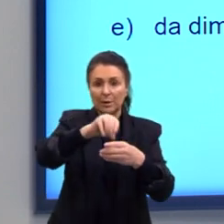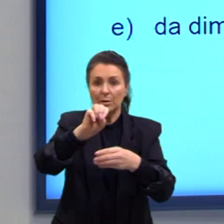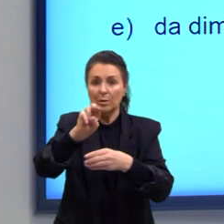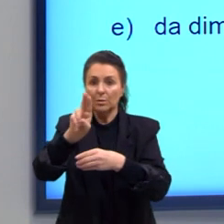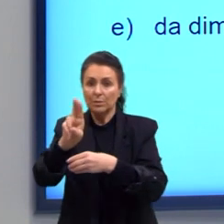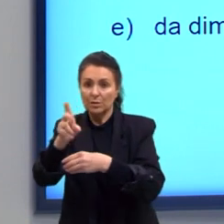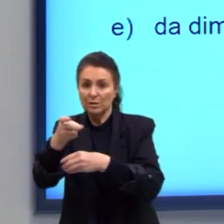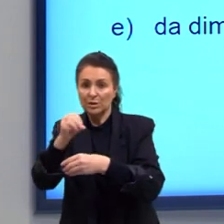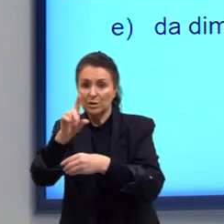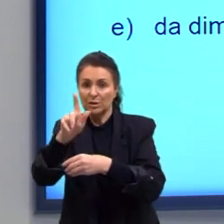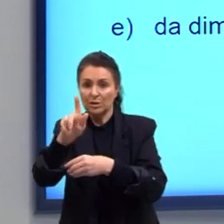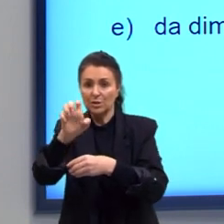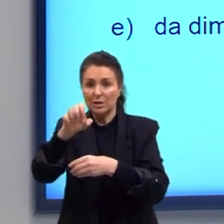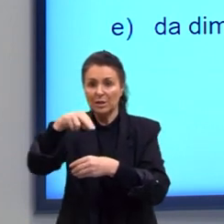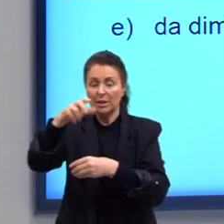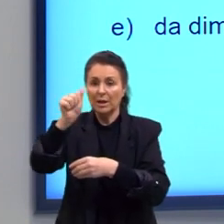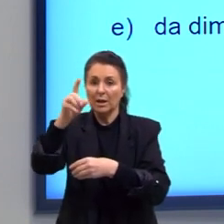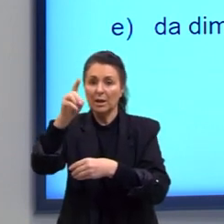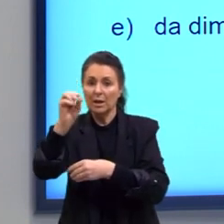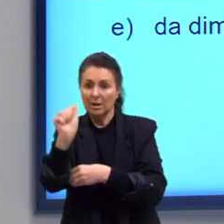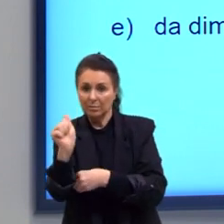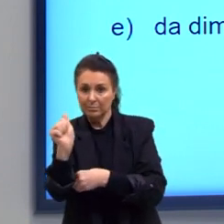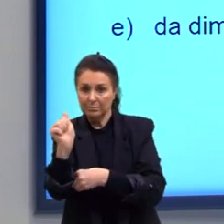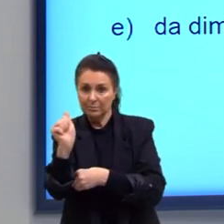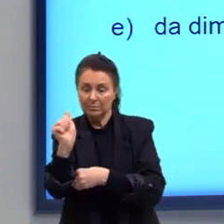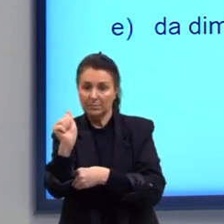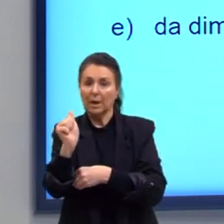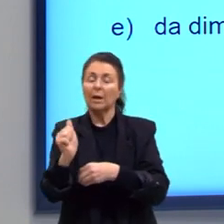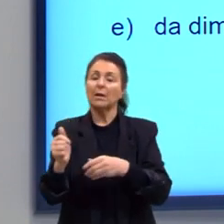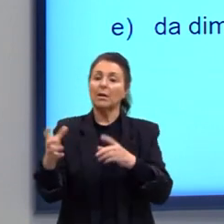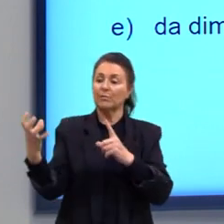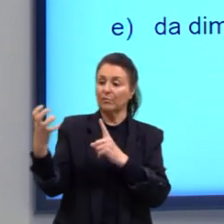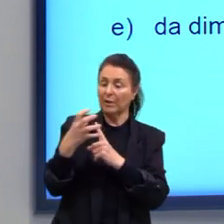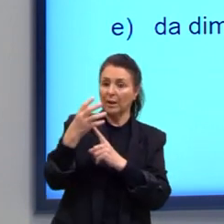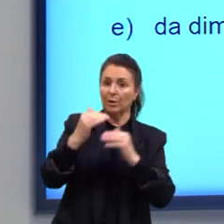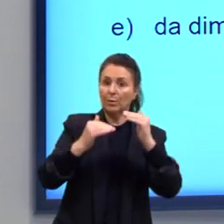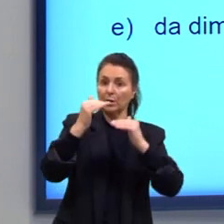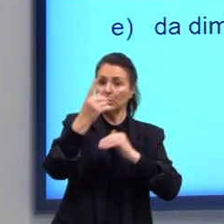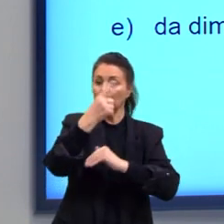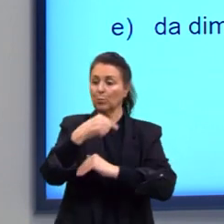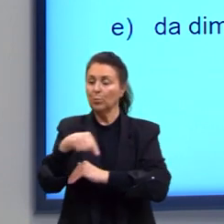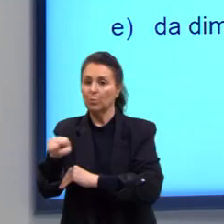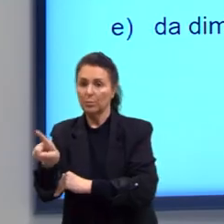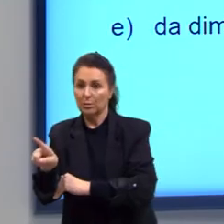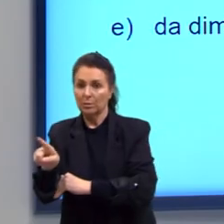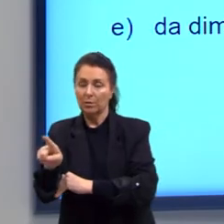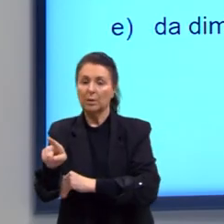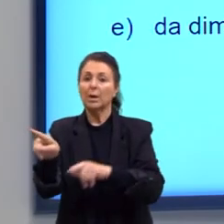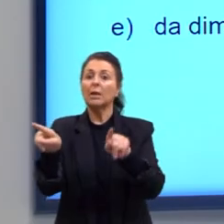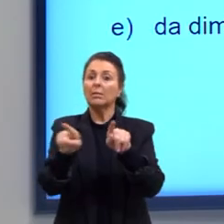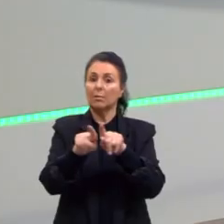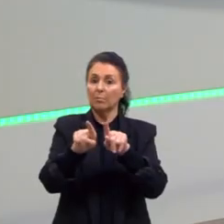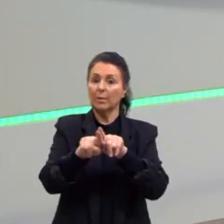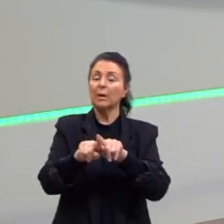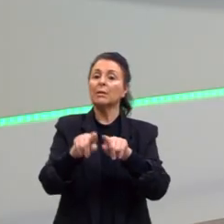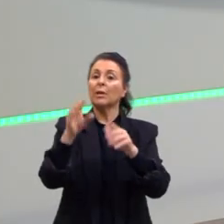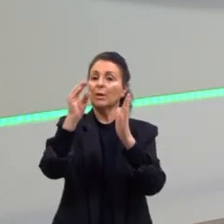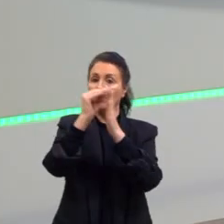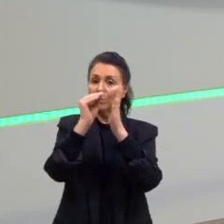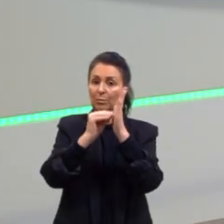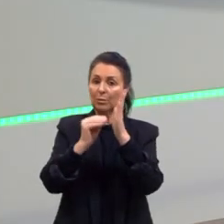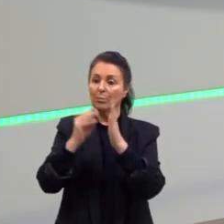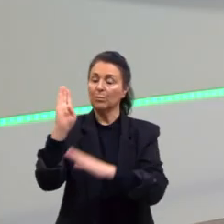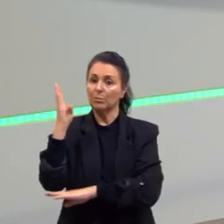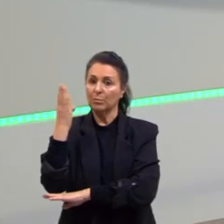é o interessante nessa história o equilíbrio do outro lado essa questão se a gente olhar fala também da biologia né das